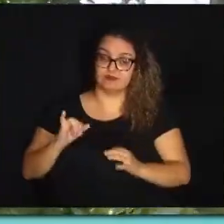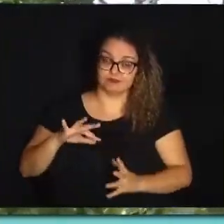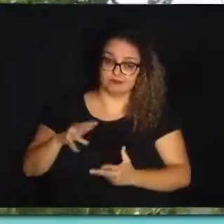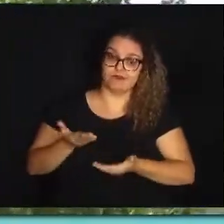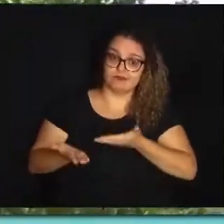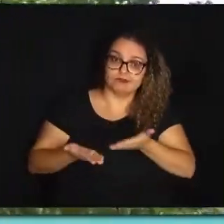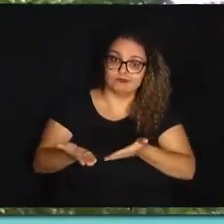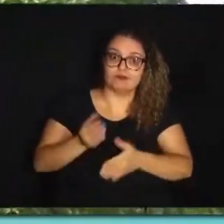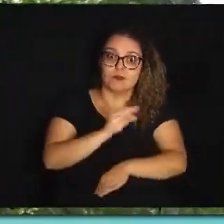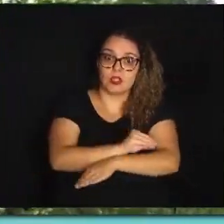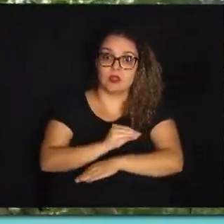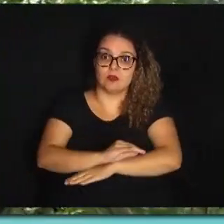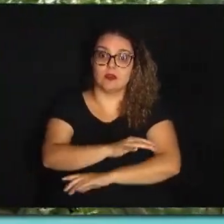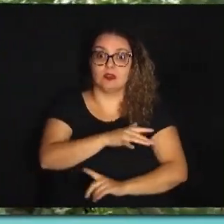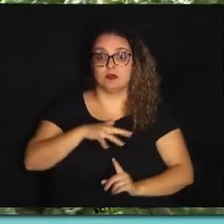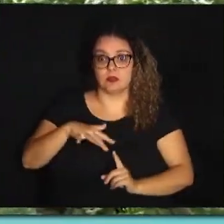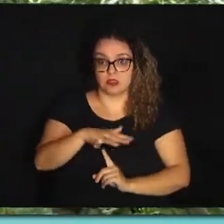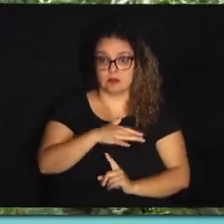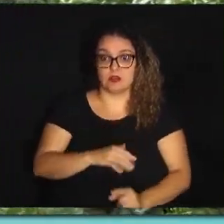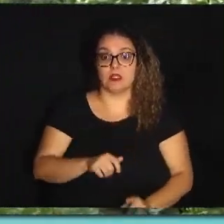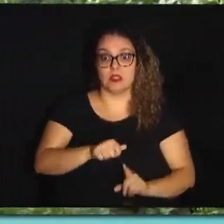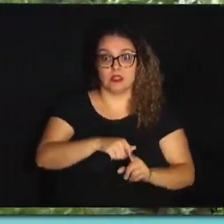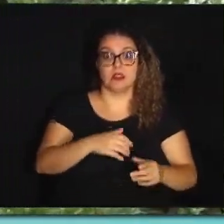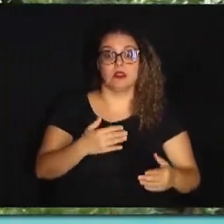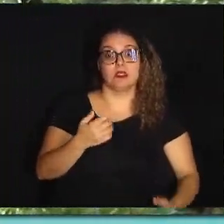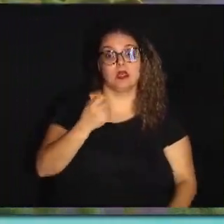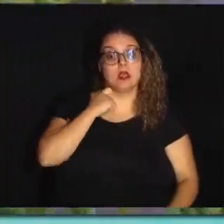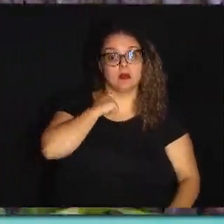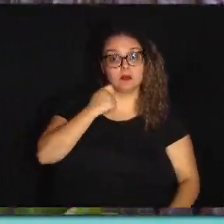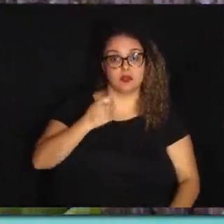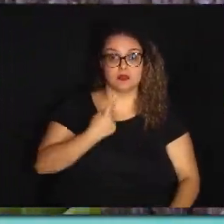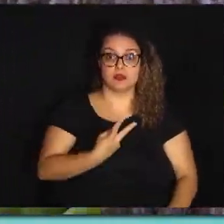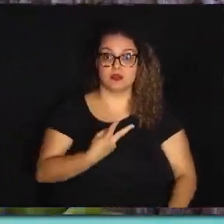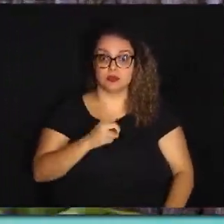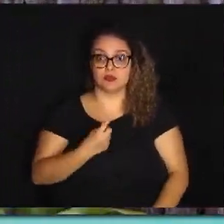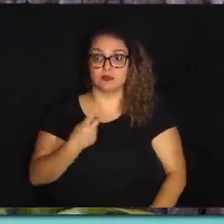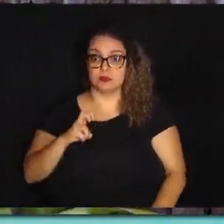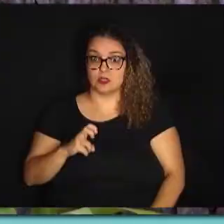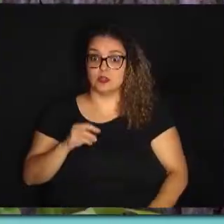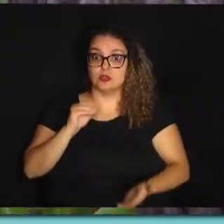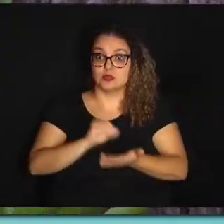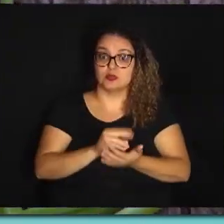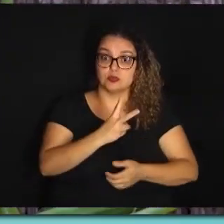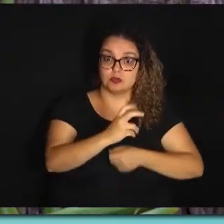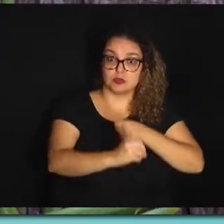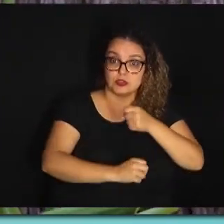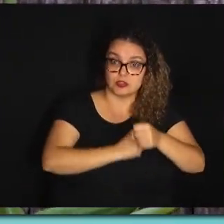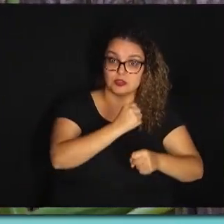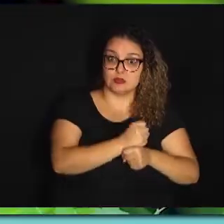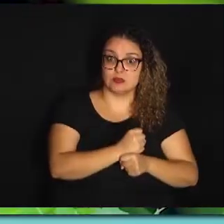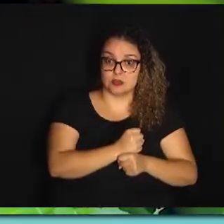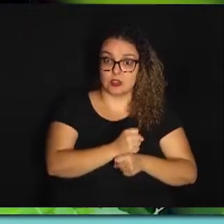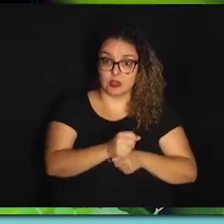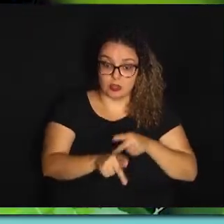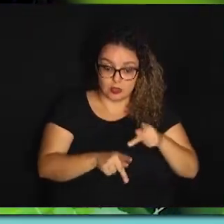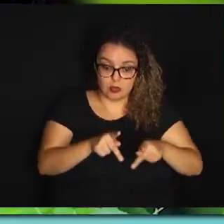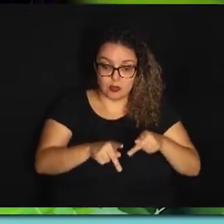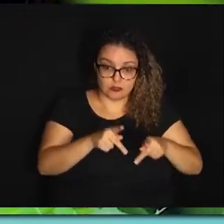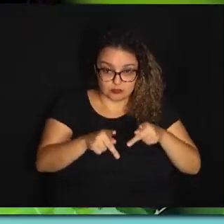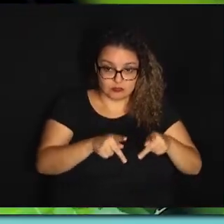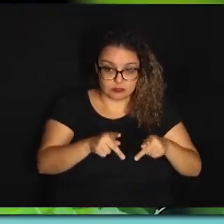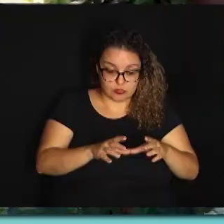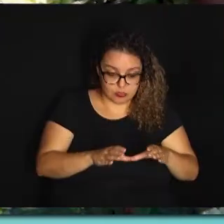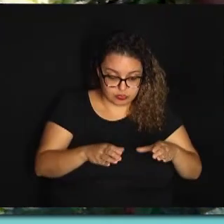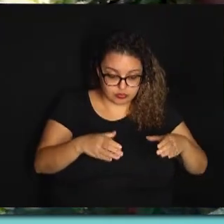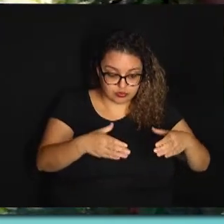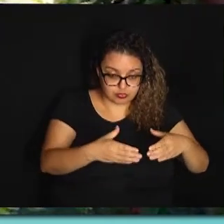União Internacional para a Conservação da Natureza, em abril de 2015. Somente nos últimos 20 anos, a